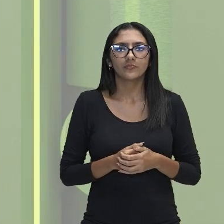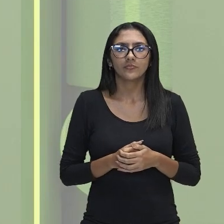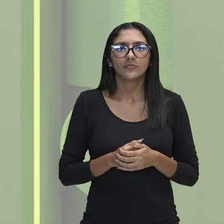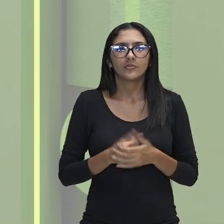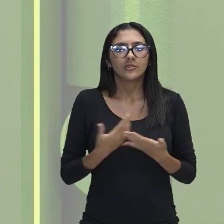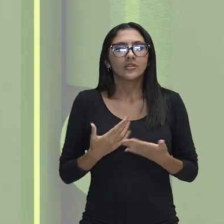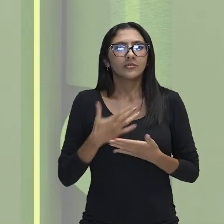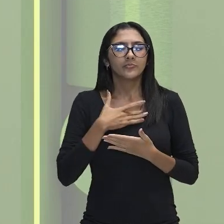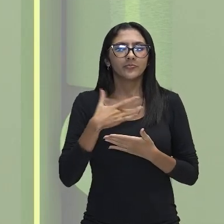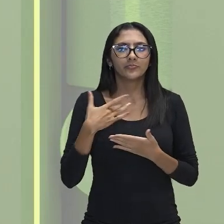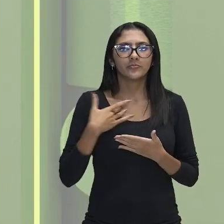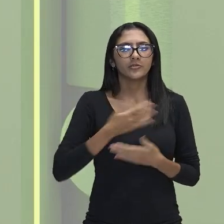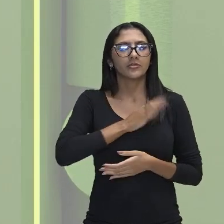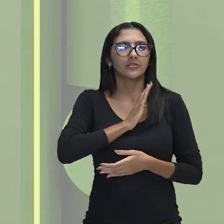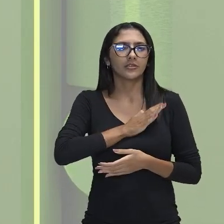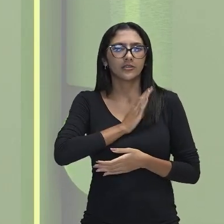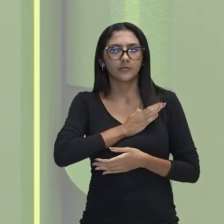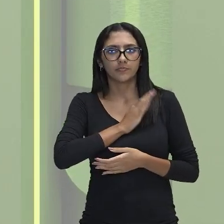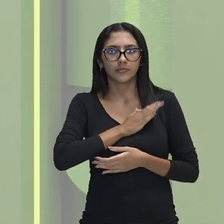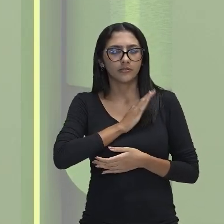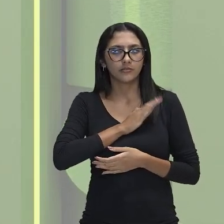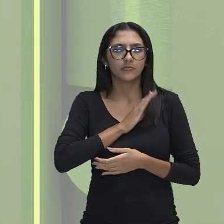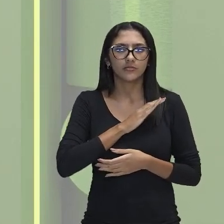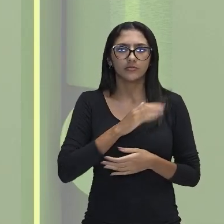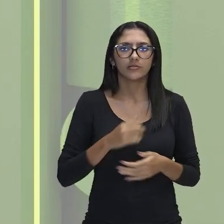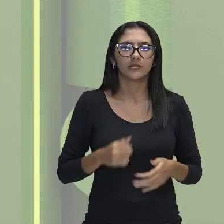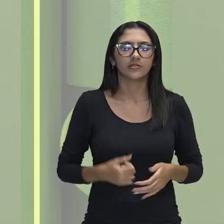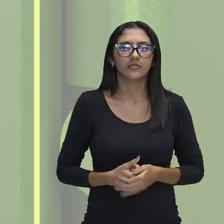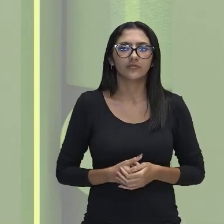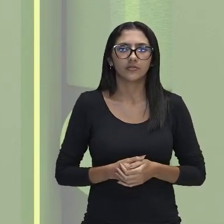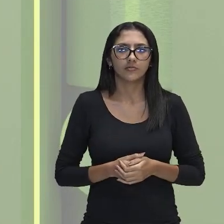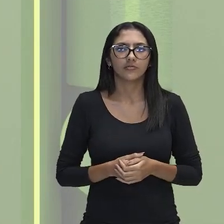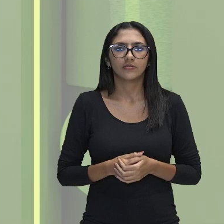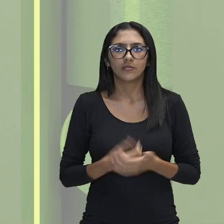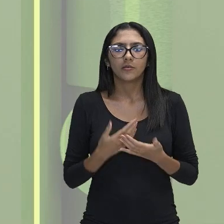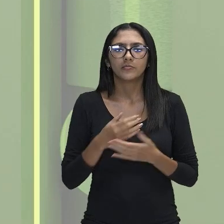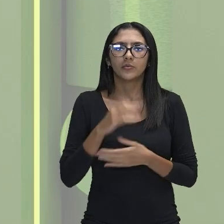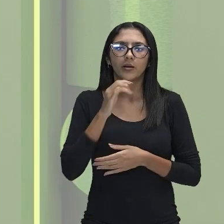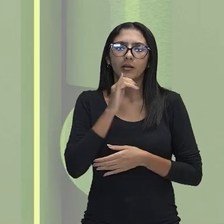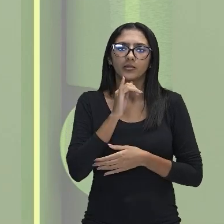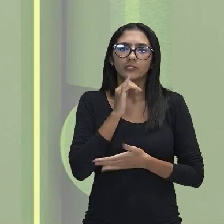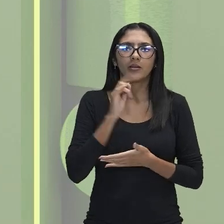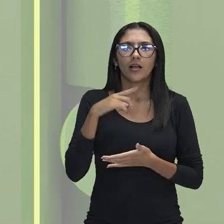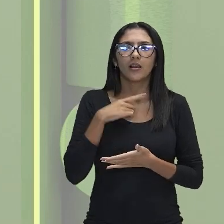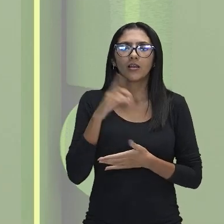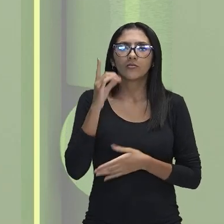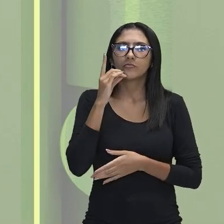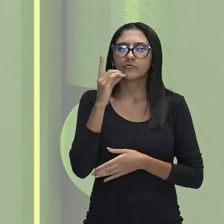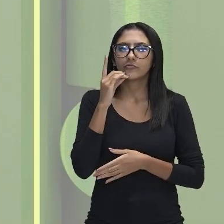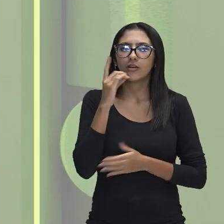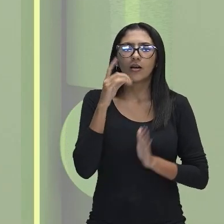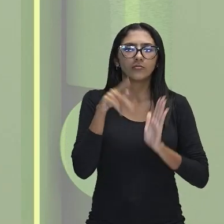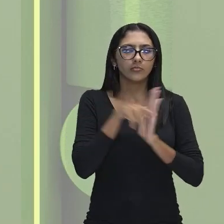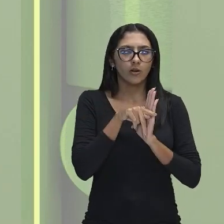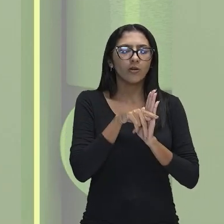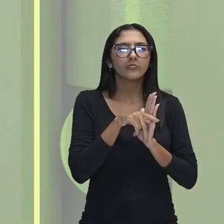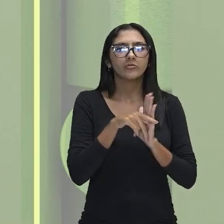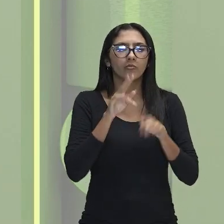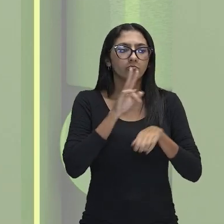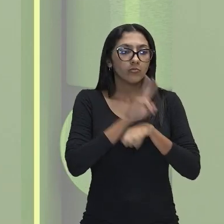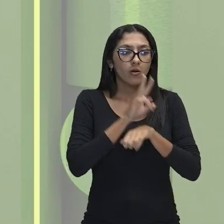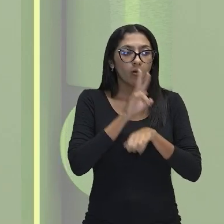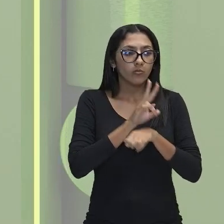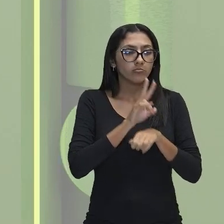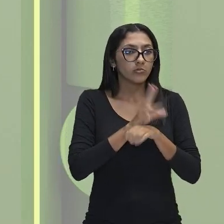nosso coração, nós temos aí um dia específico que cuida para a saúde do